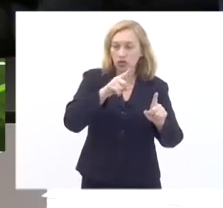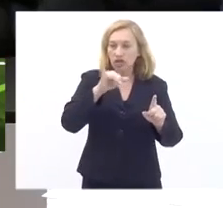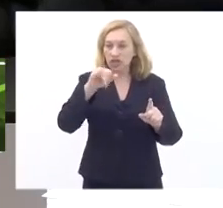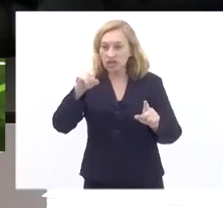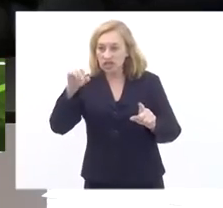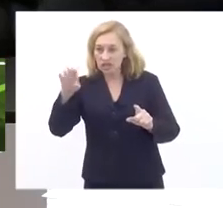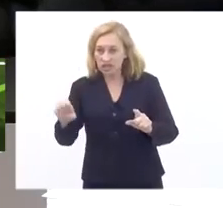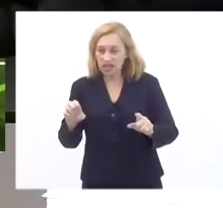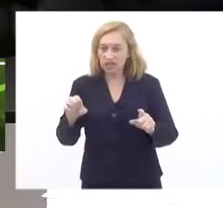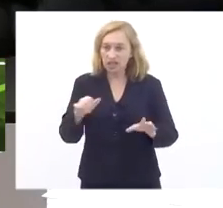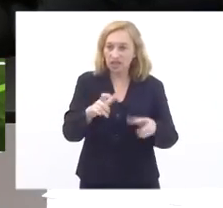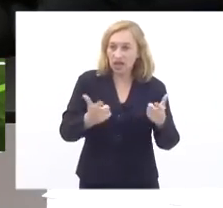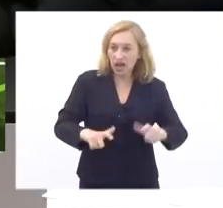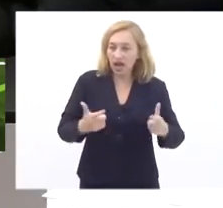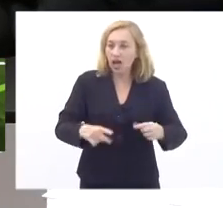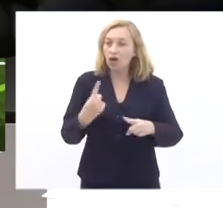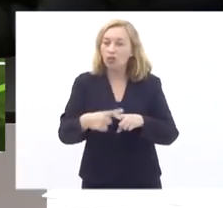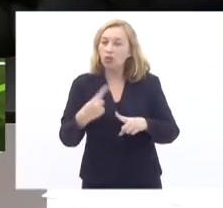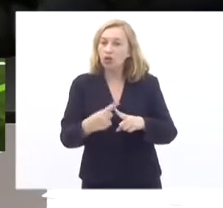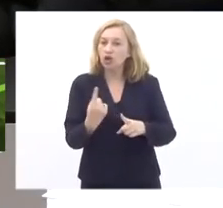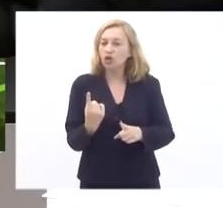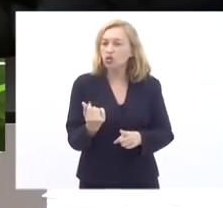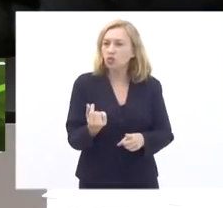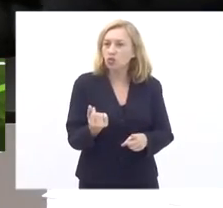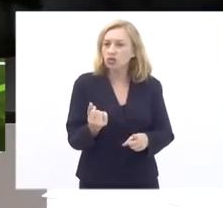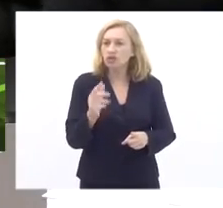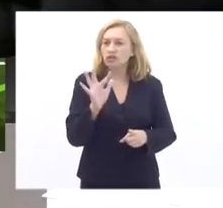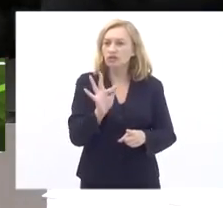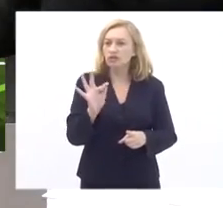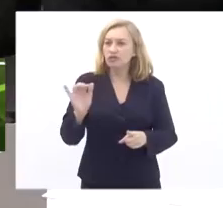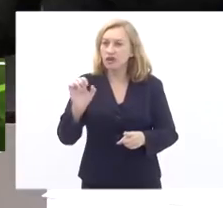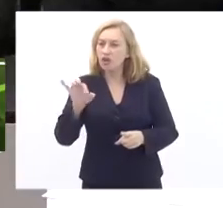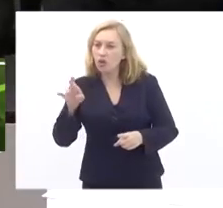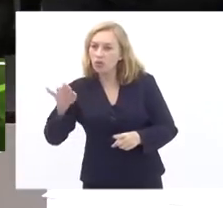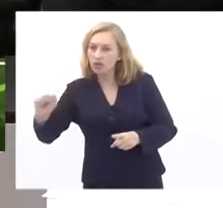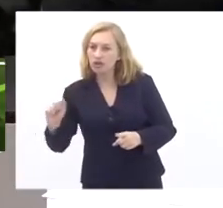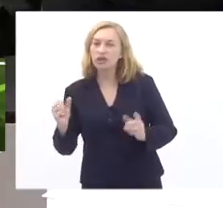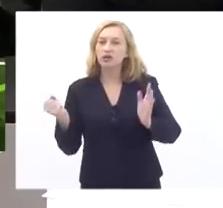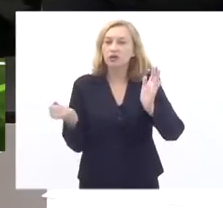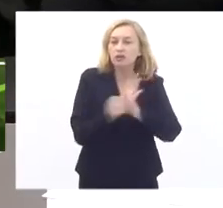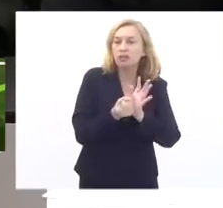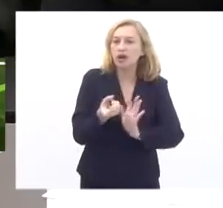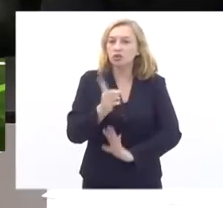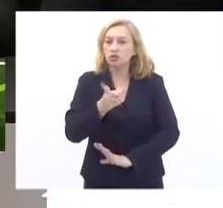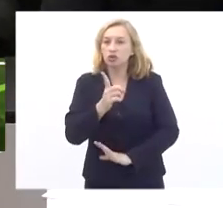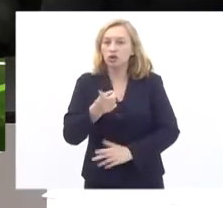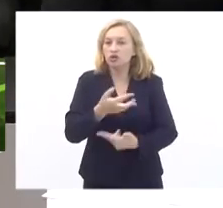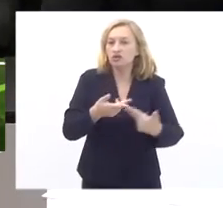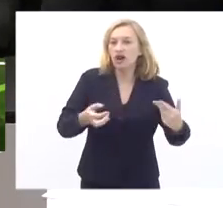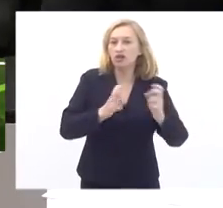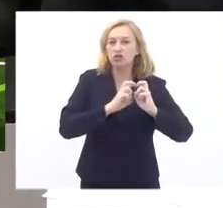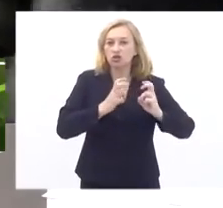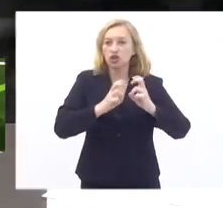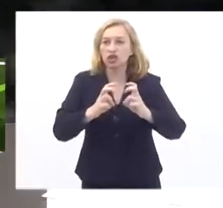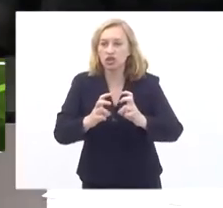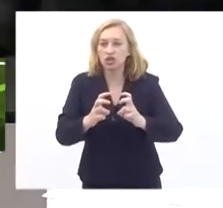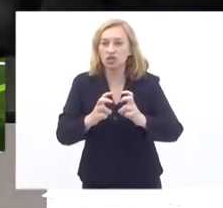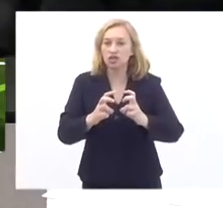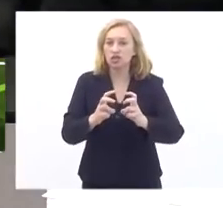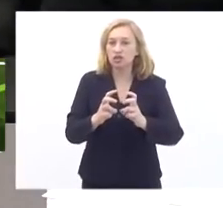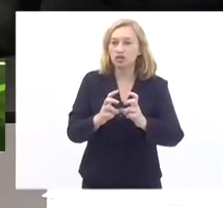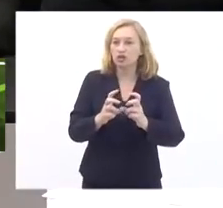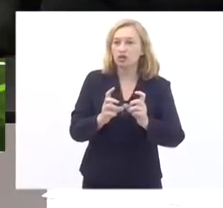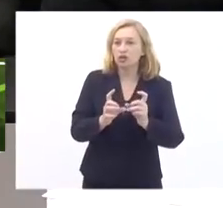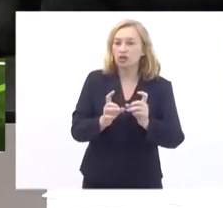porque nos custos da ferrovia, nós temos sim o impacto do dólar. Nós temos vários trens que são importados,